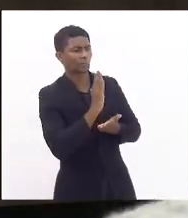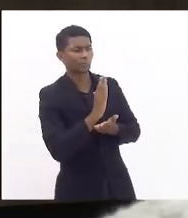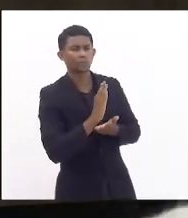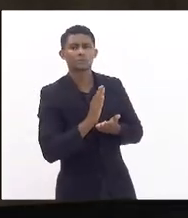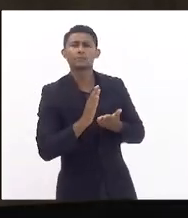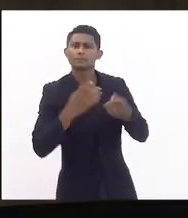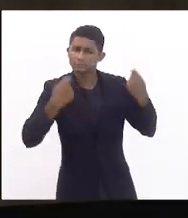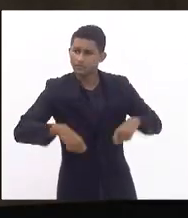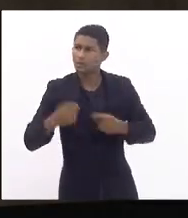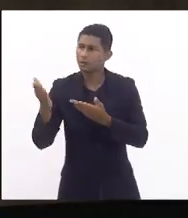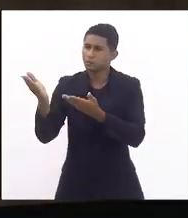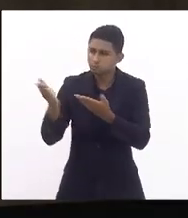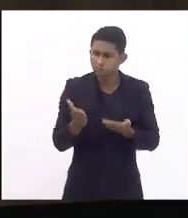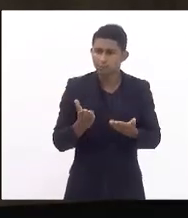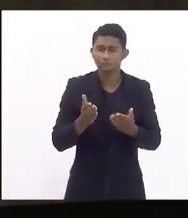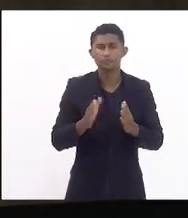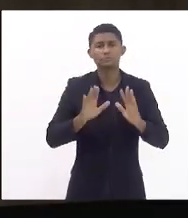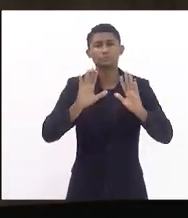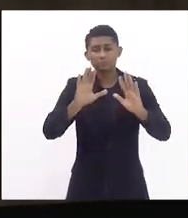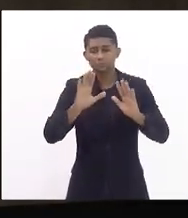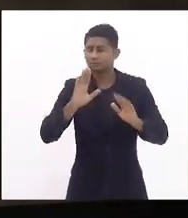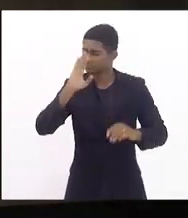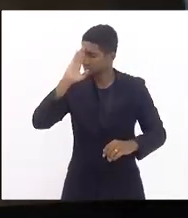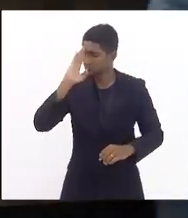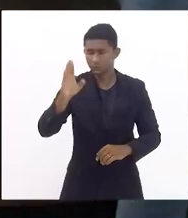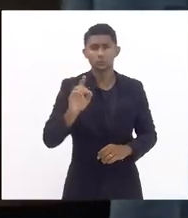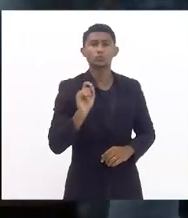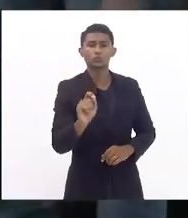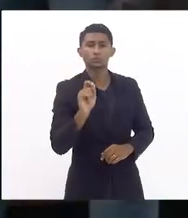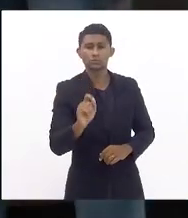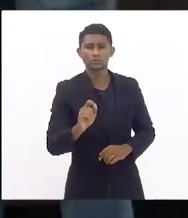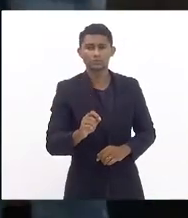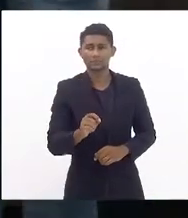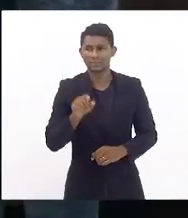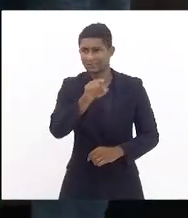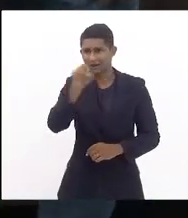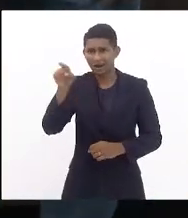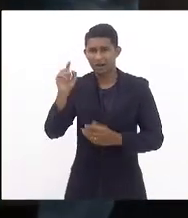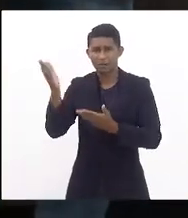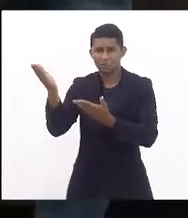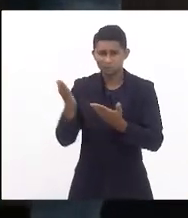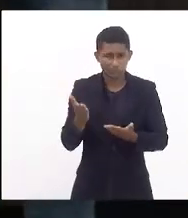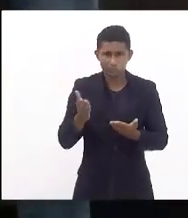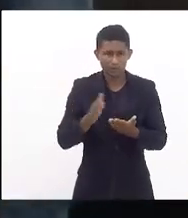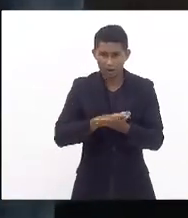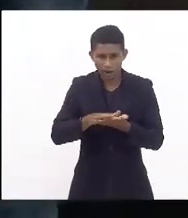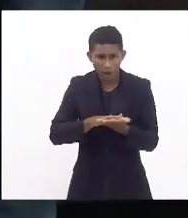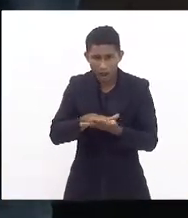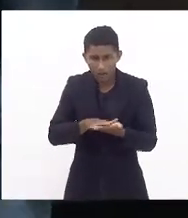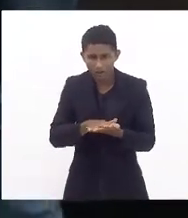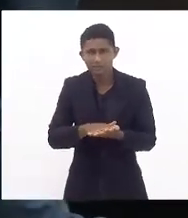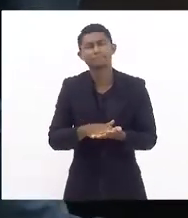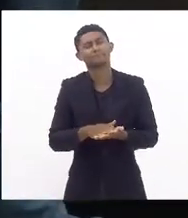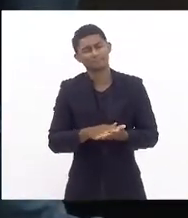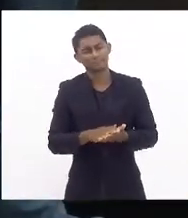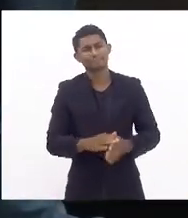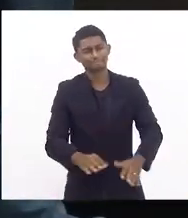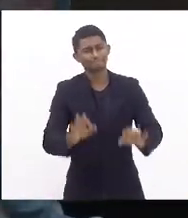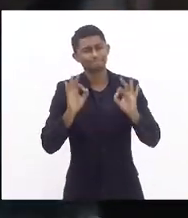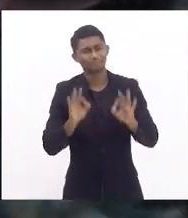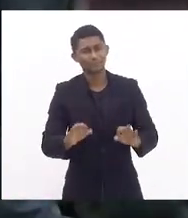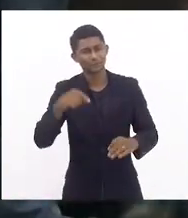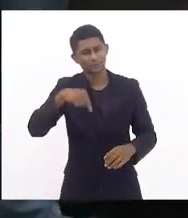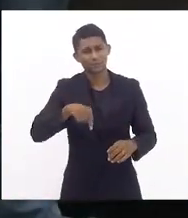ser convocados, mas principalmente porque a não convocação deles está custando muito caro para a